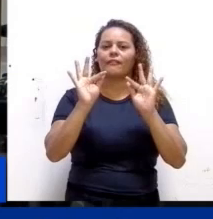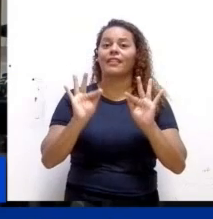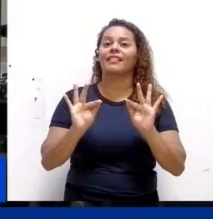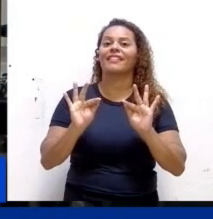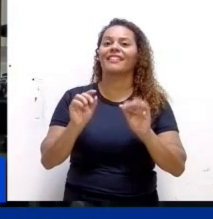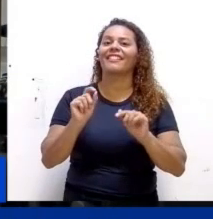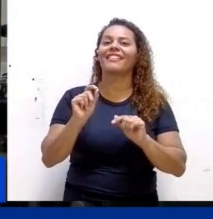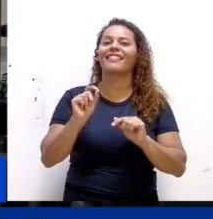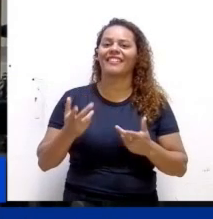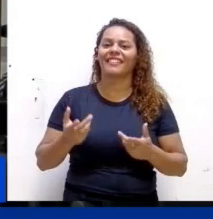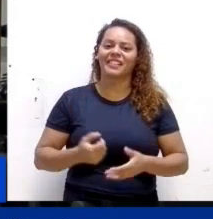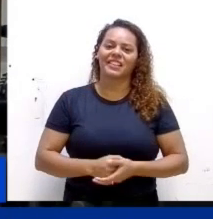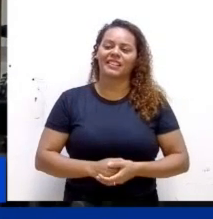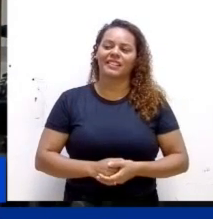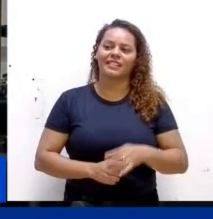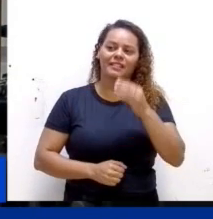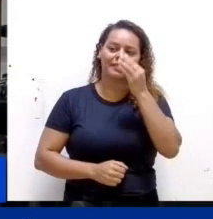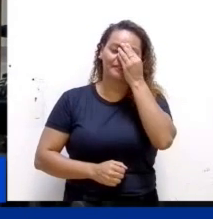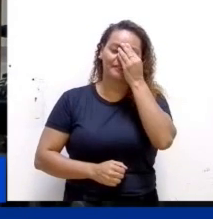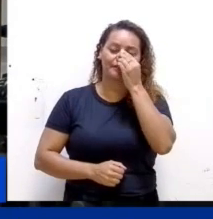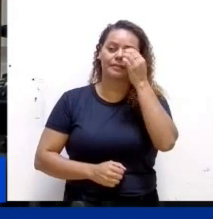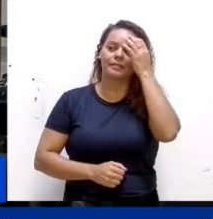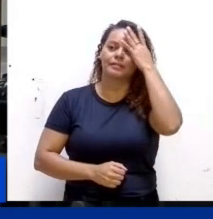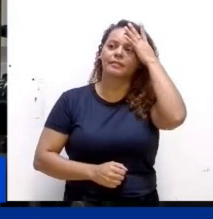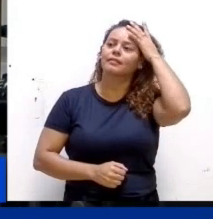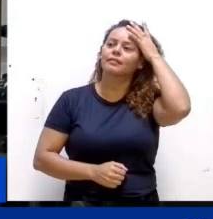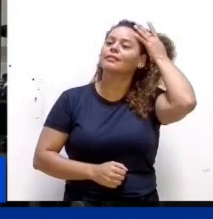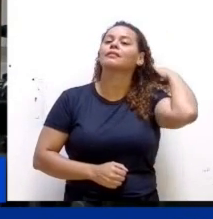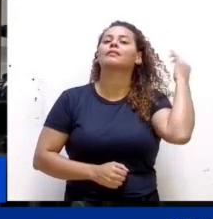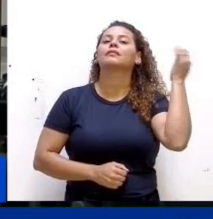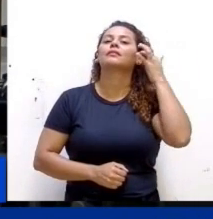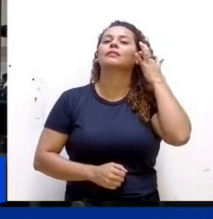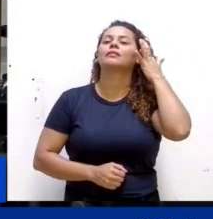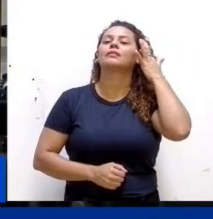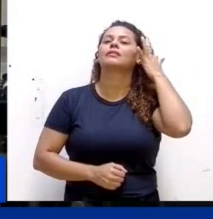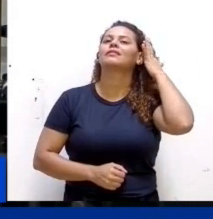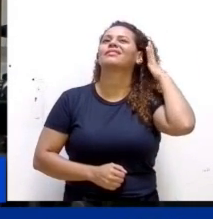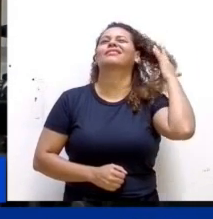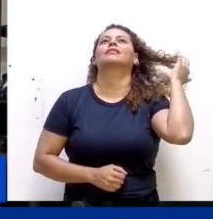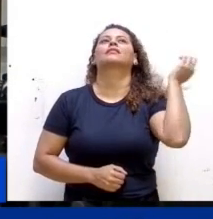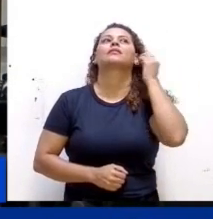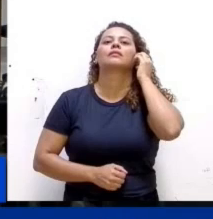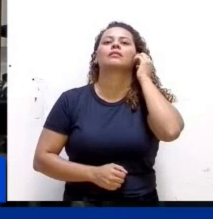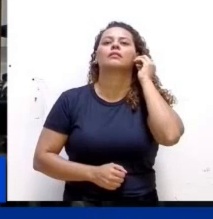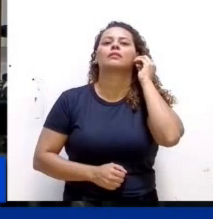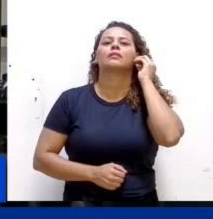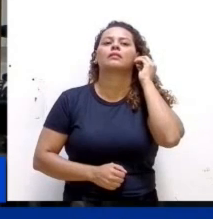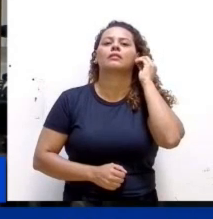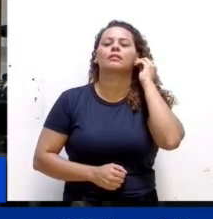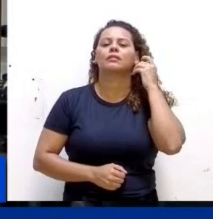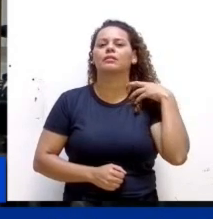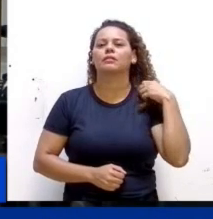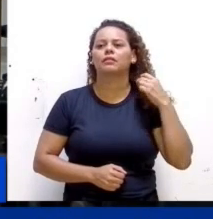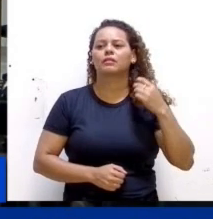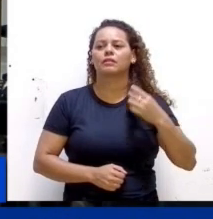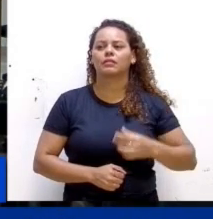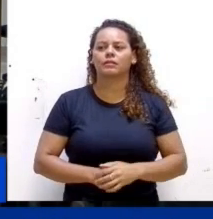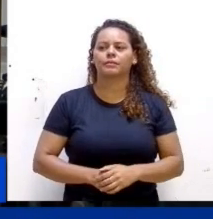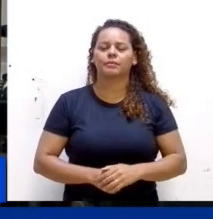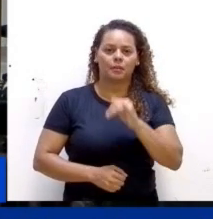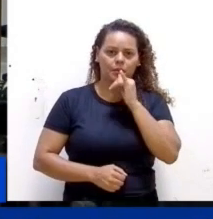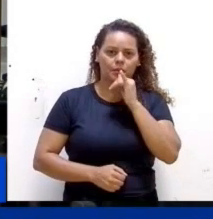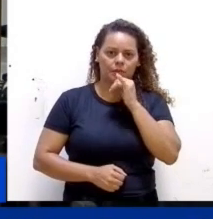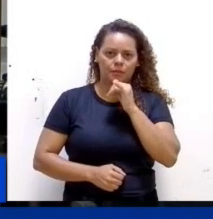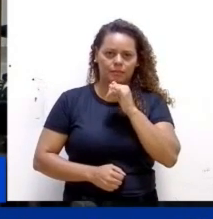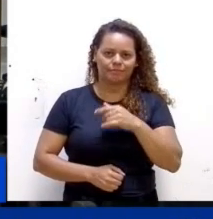Olha lá, hein? Bom, e aqui tem um outro detalhe importante sobre o casamento. No